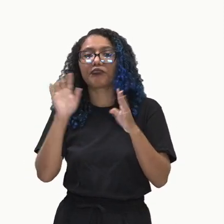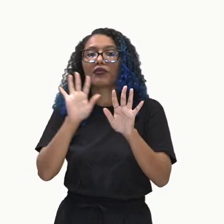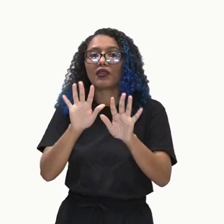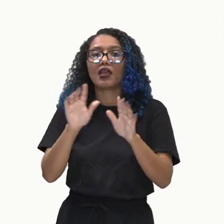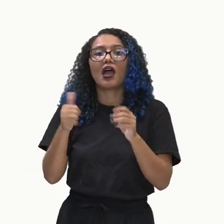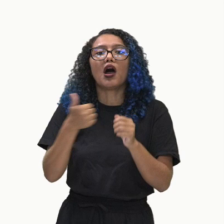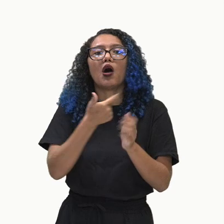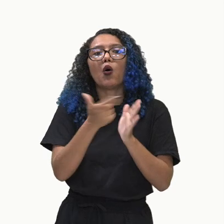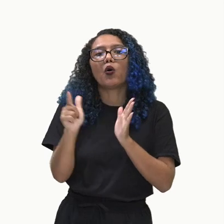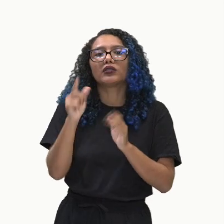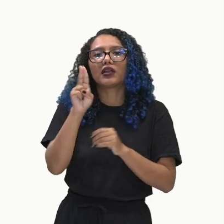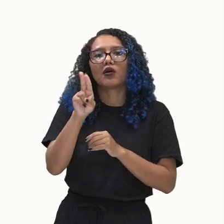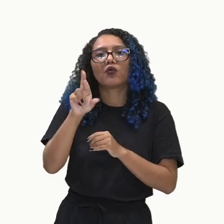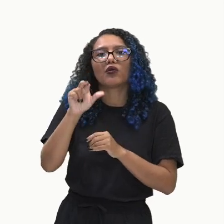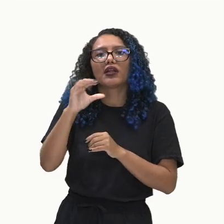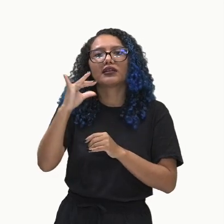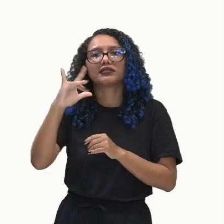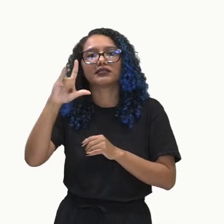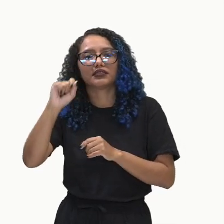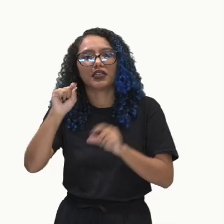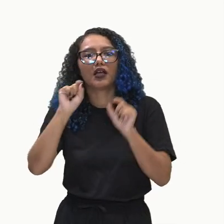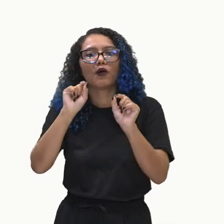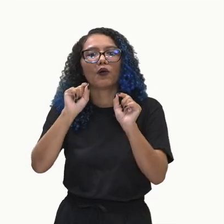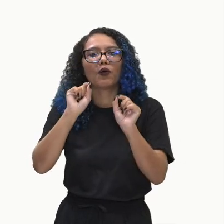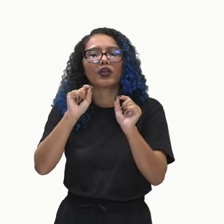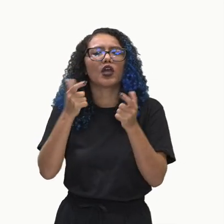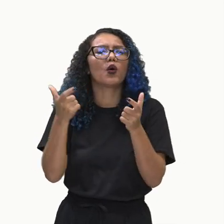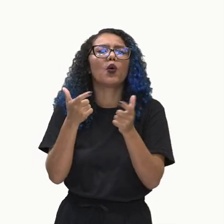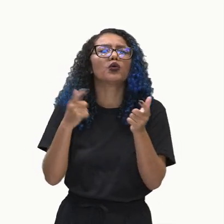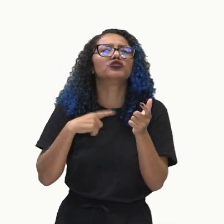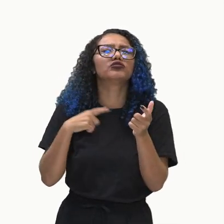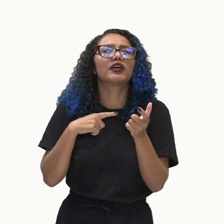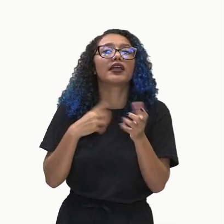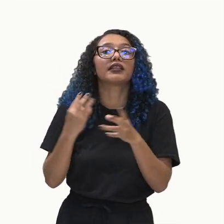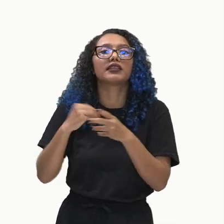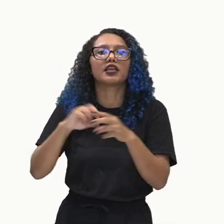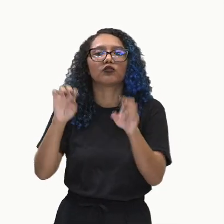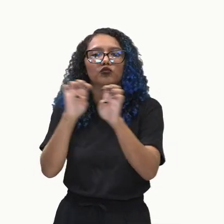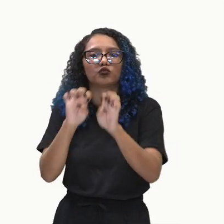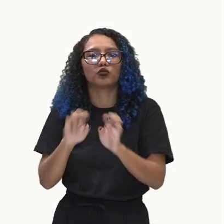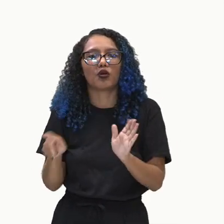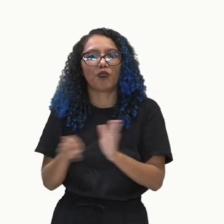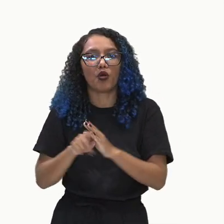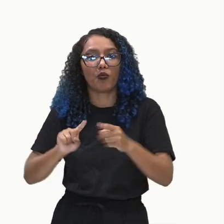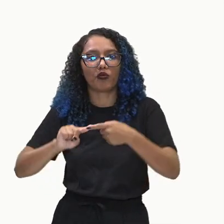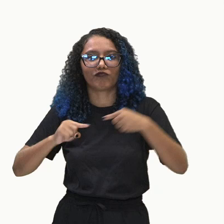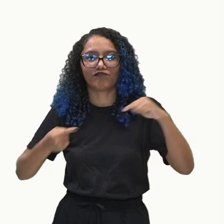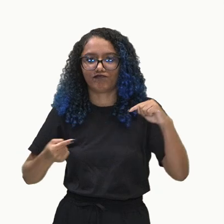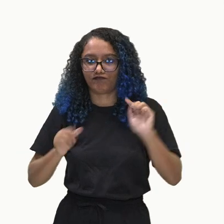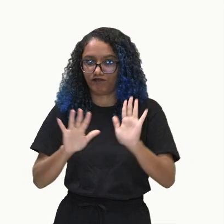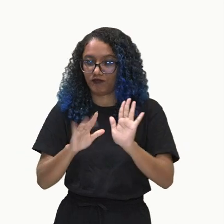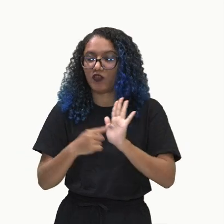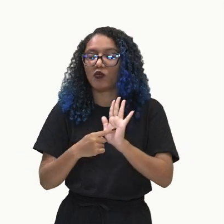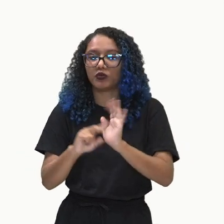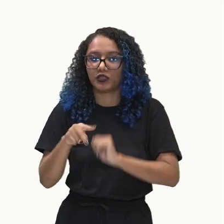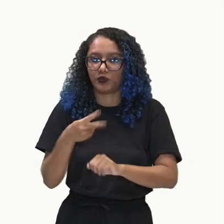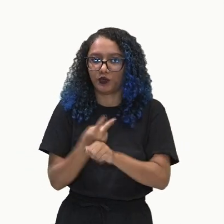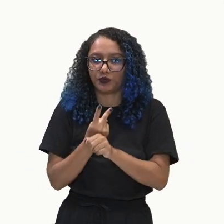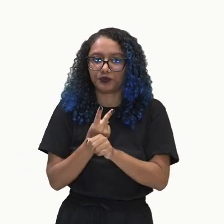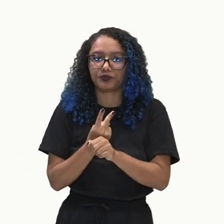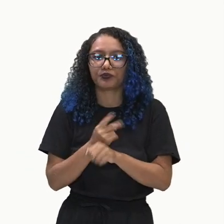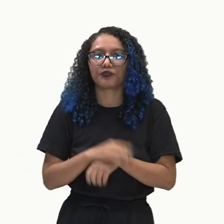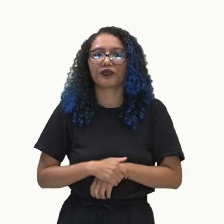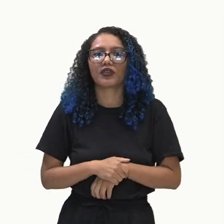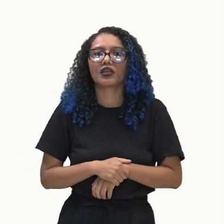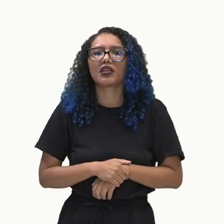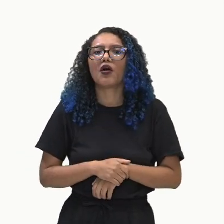base nitrogenada que vai estar presente na estrutura do RNA, que eu vou mostrar daqui a pouquinho para vocês.